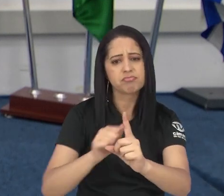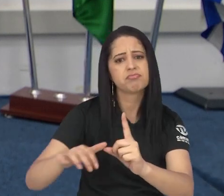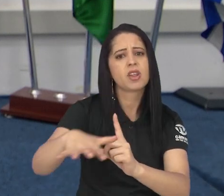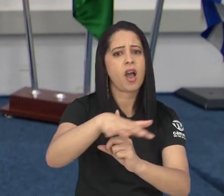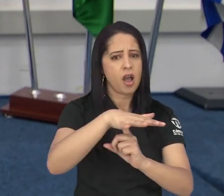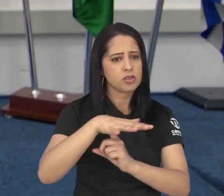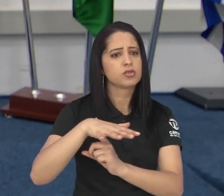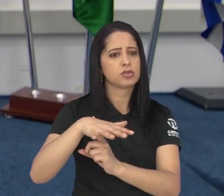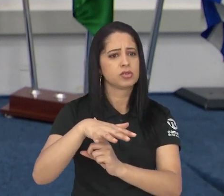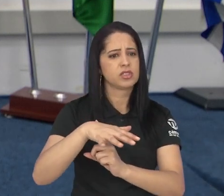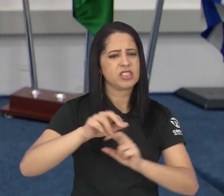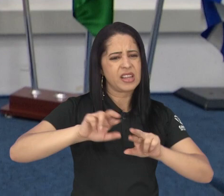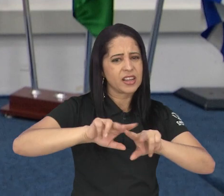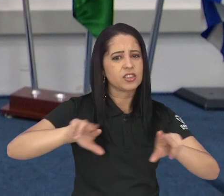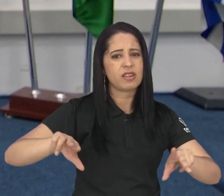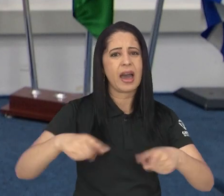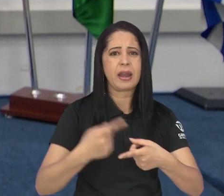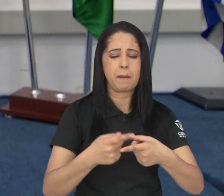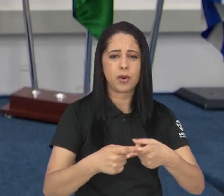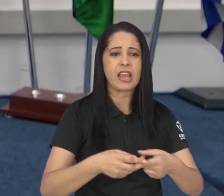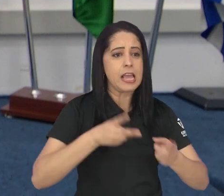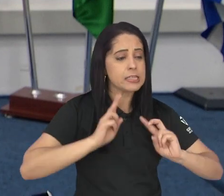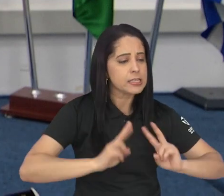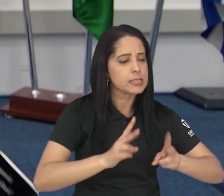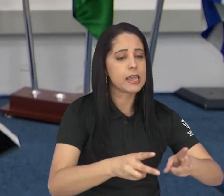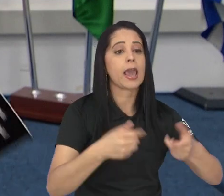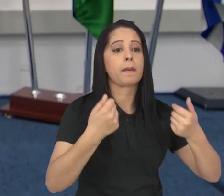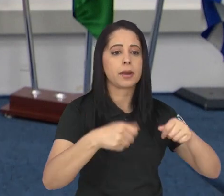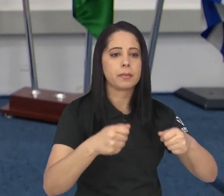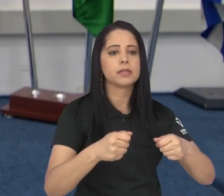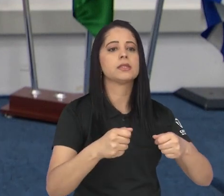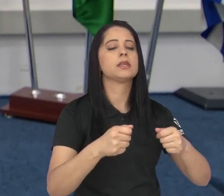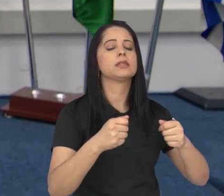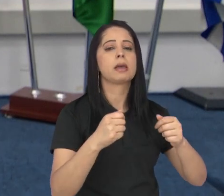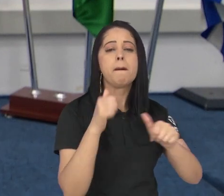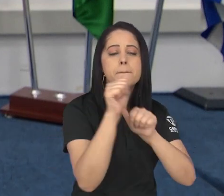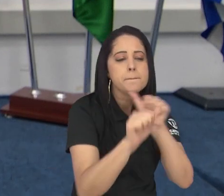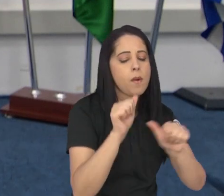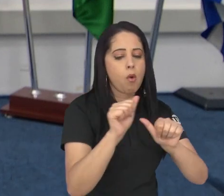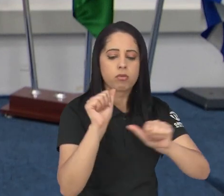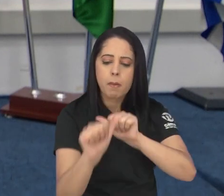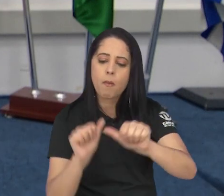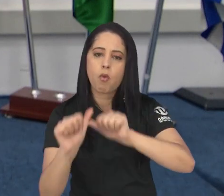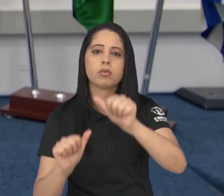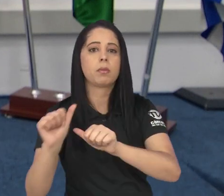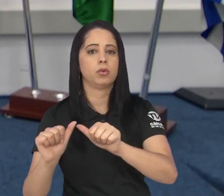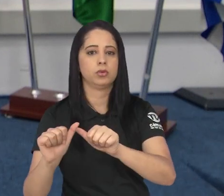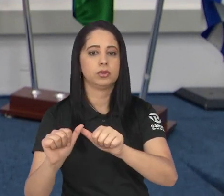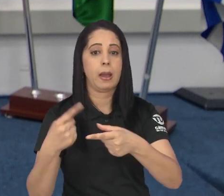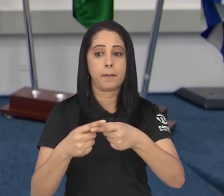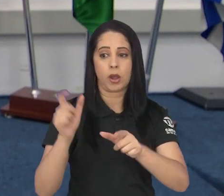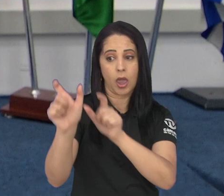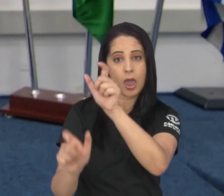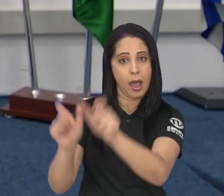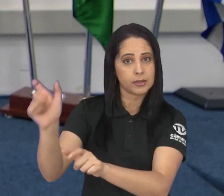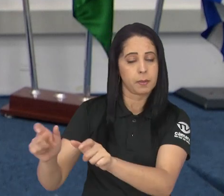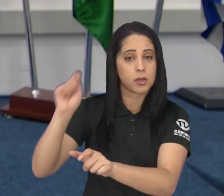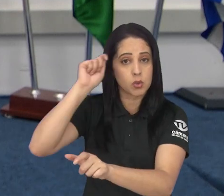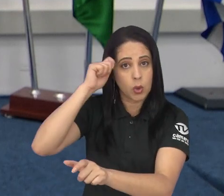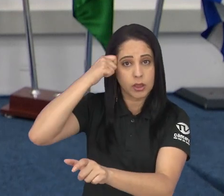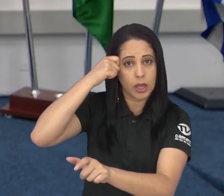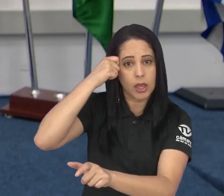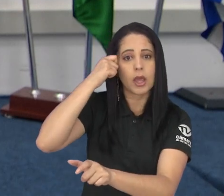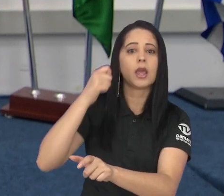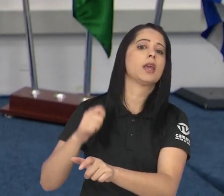da sociedade né a sociedade carece de constantemente estar atualizando é para que